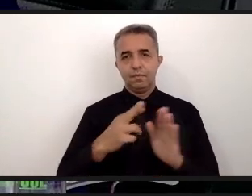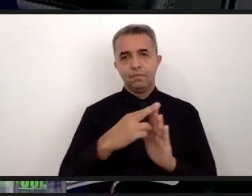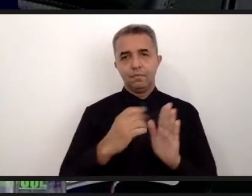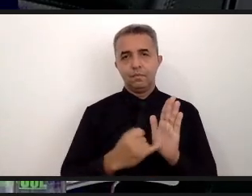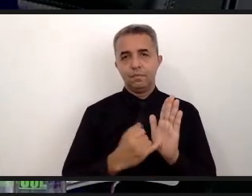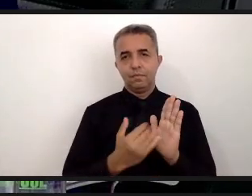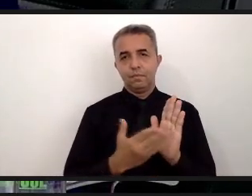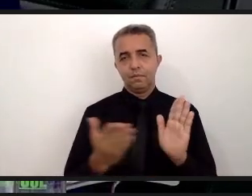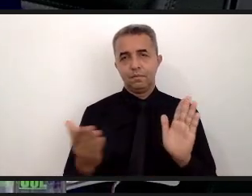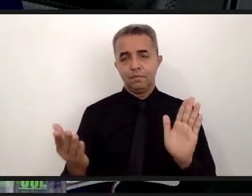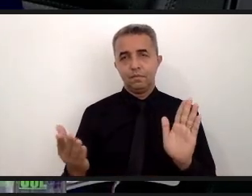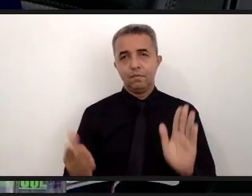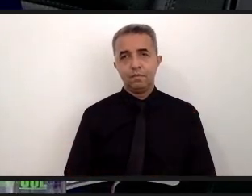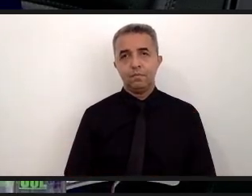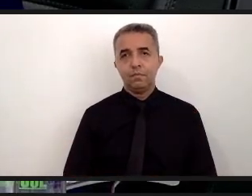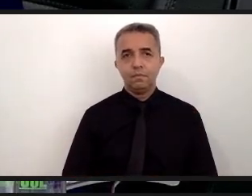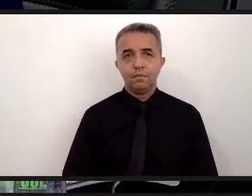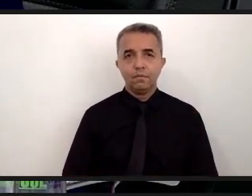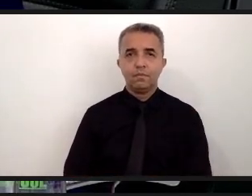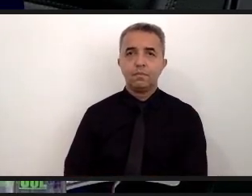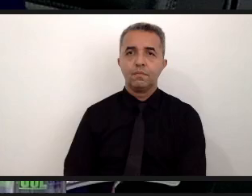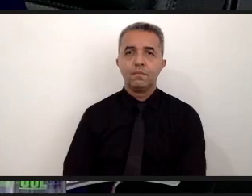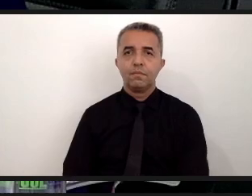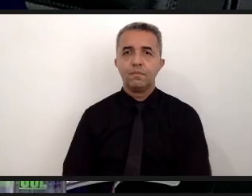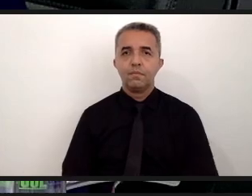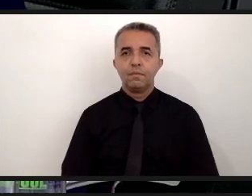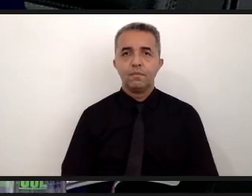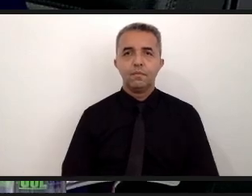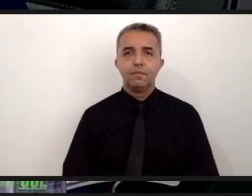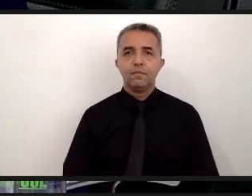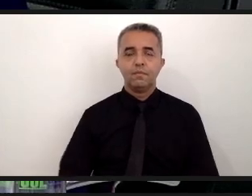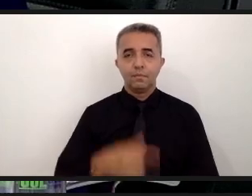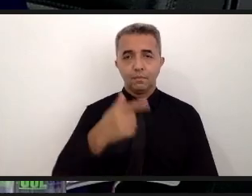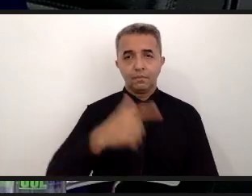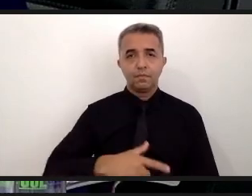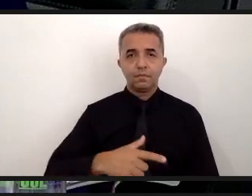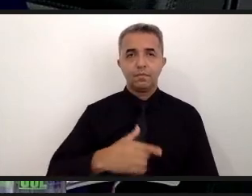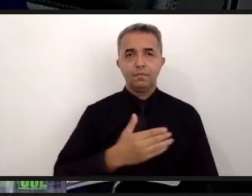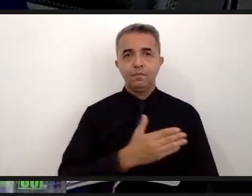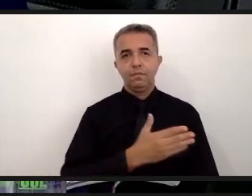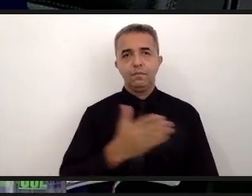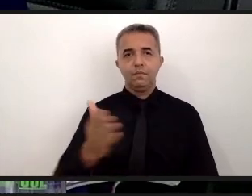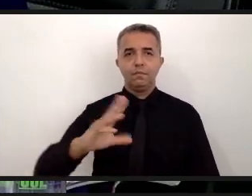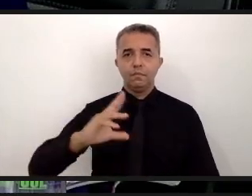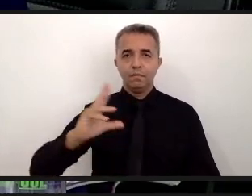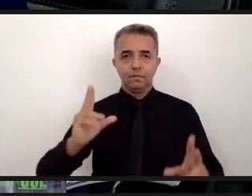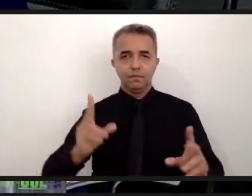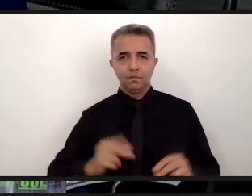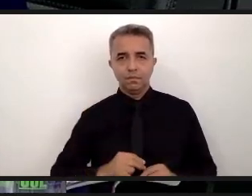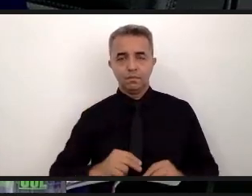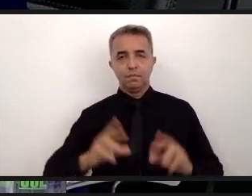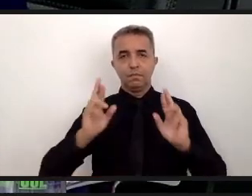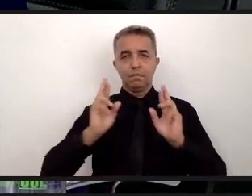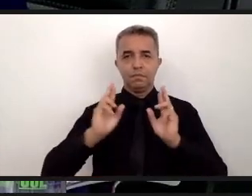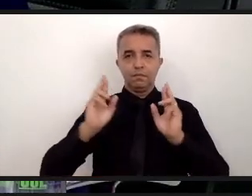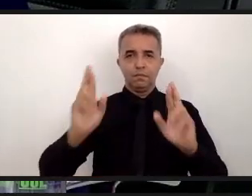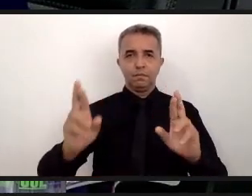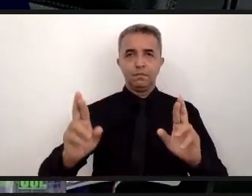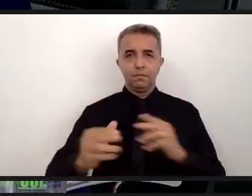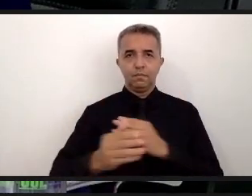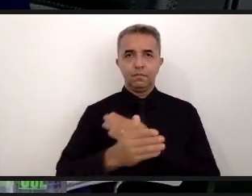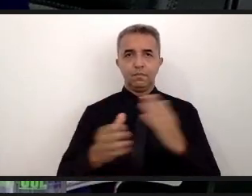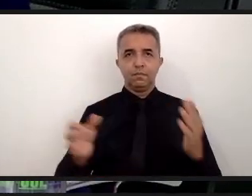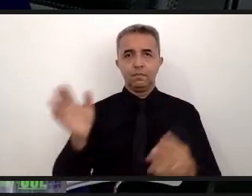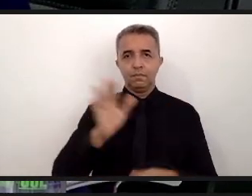E, então, dizer mais uma vez que vocês merecem todo o nosso respeito, nossa consideração, e que